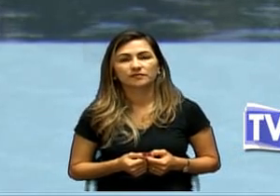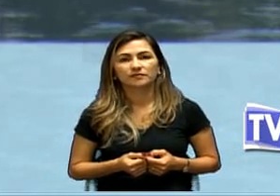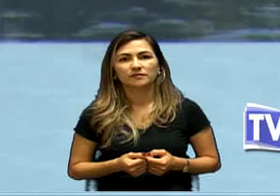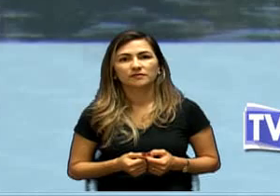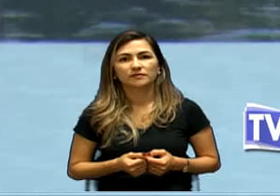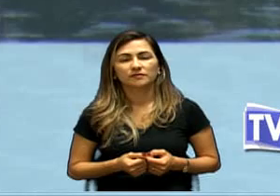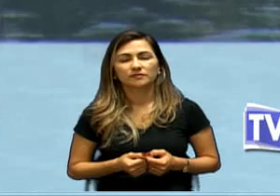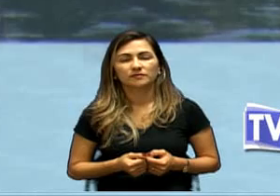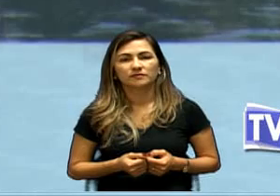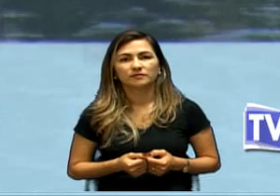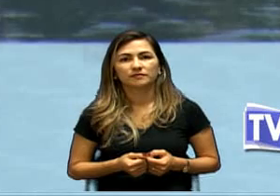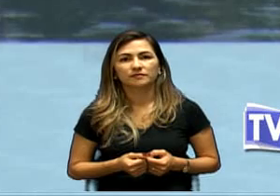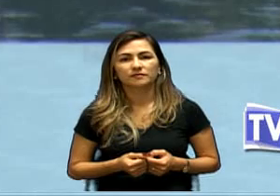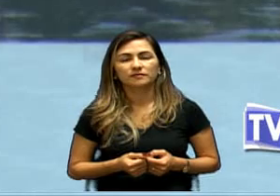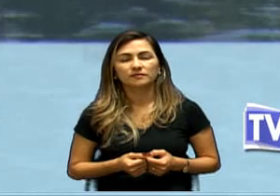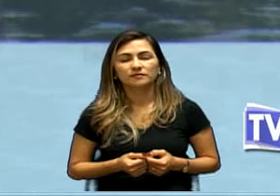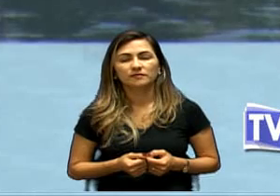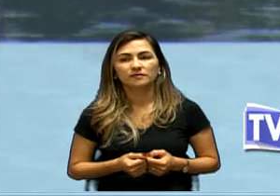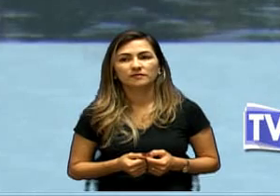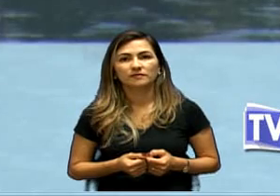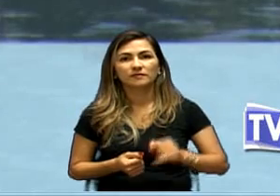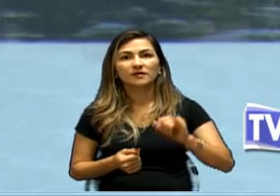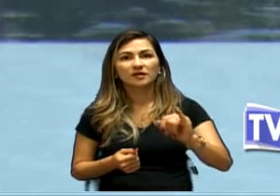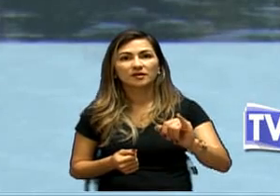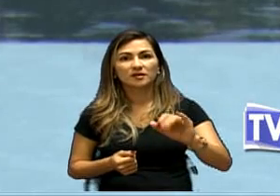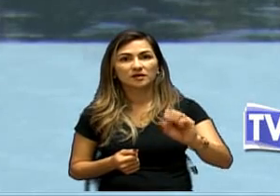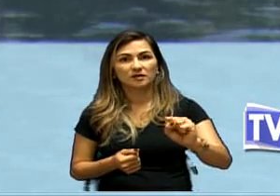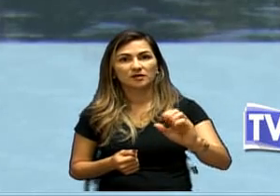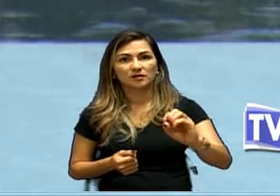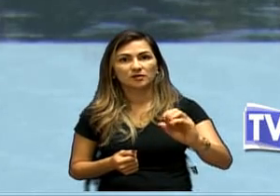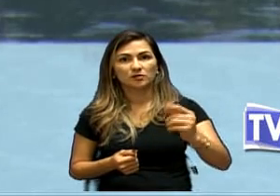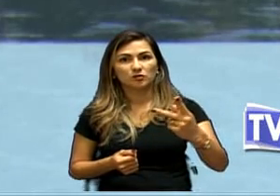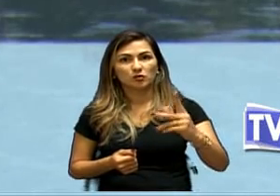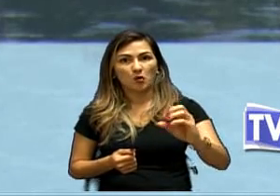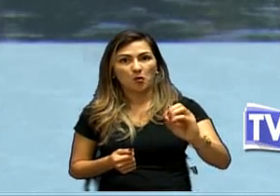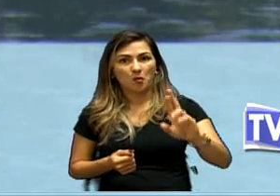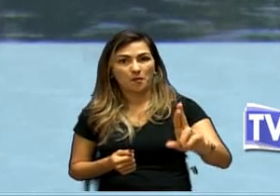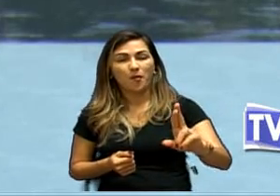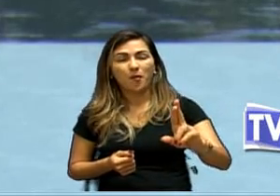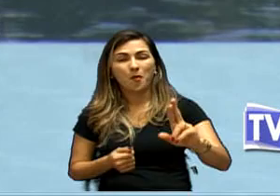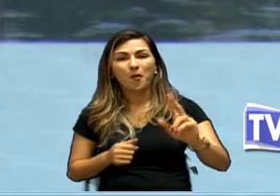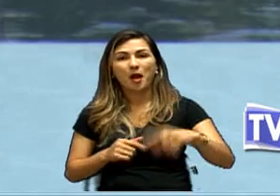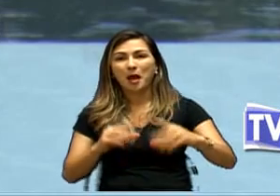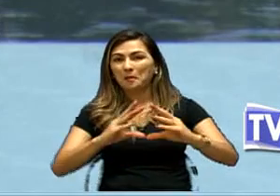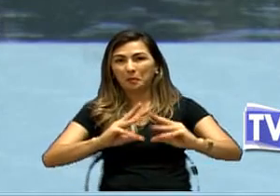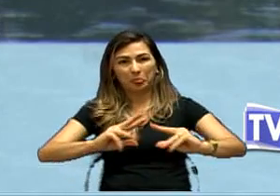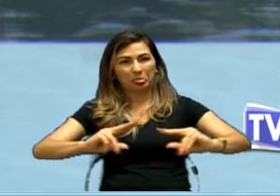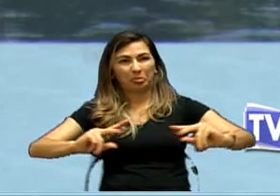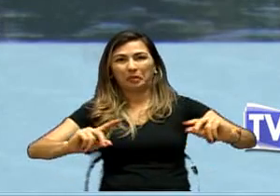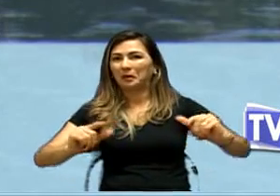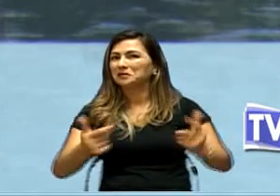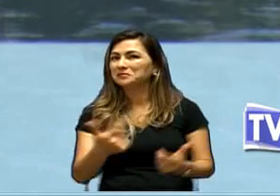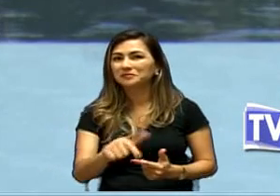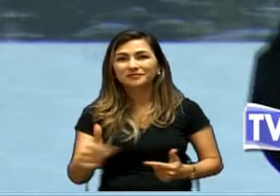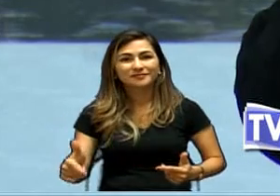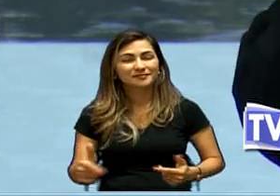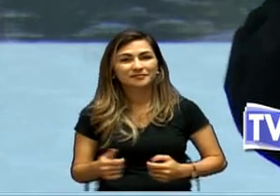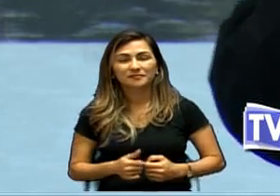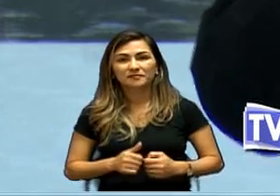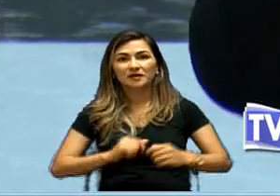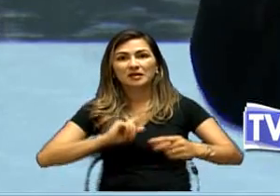o isopor, ele não dilui e ele não pode ser reprocessado. Então,